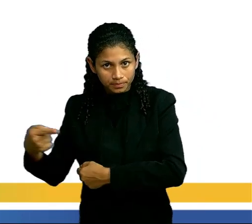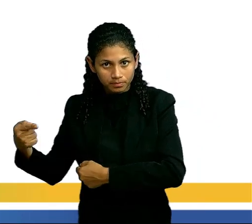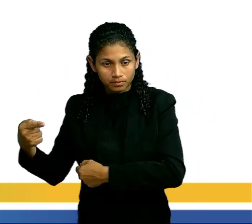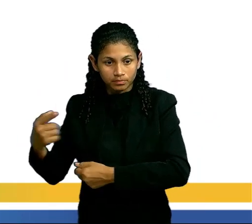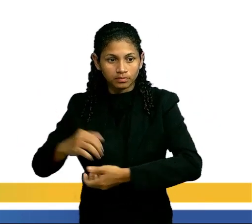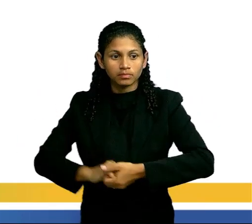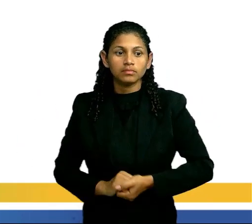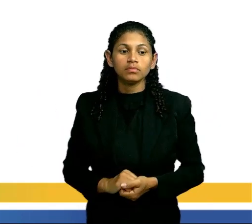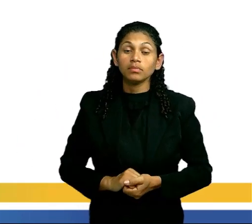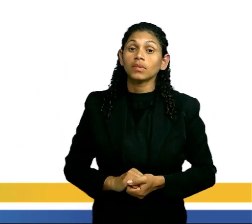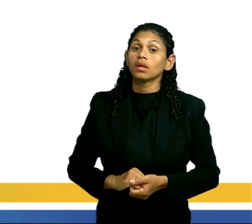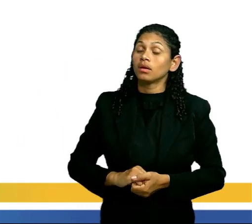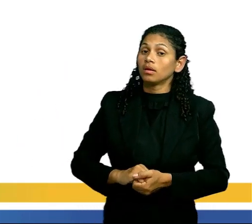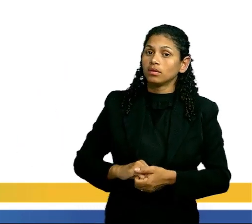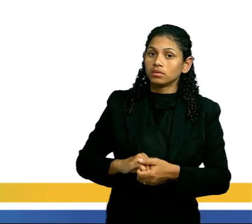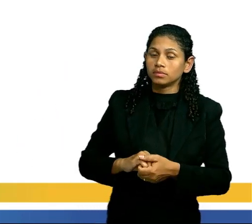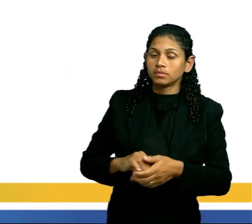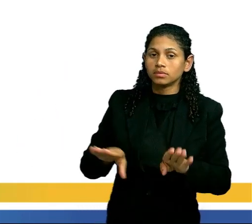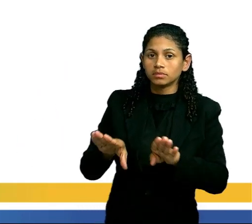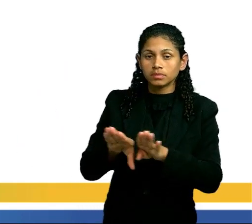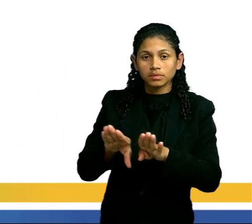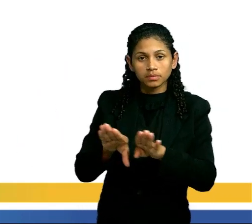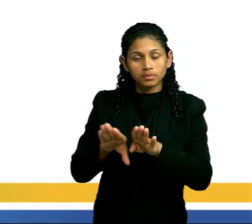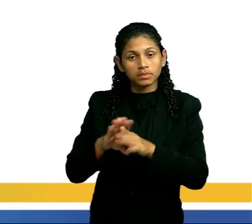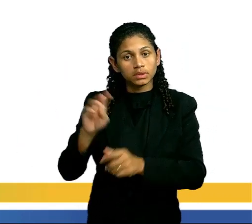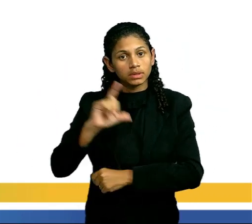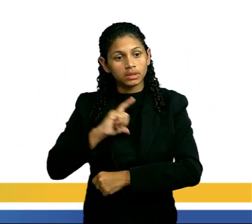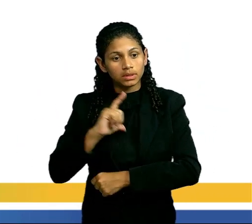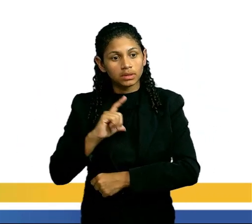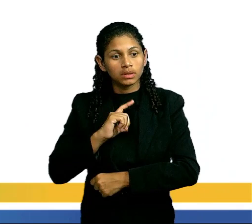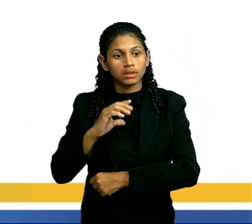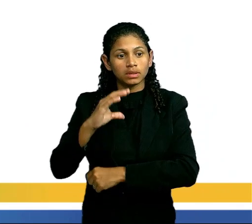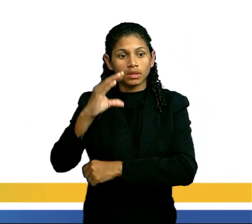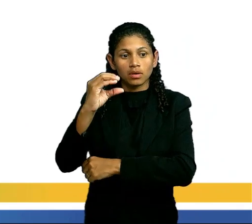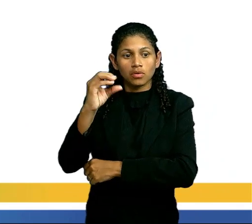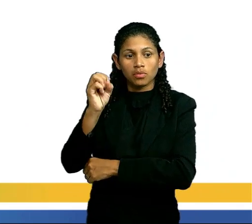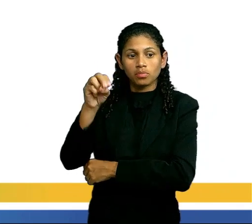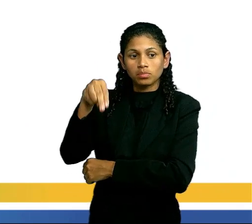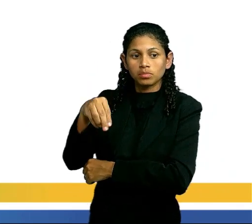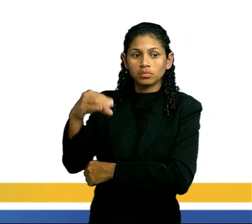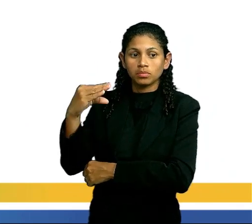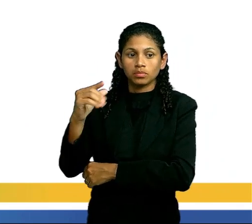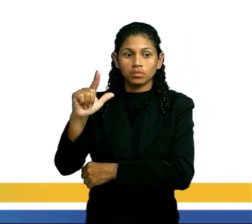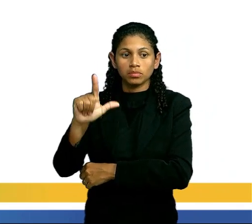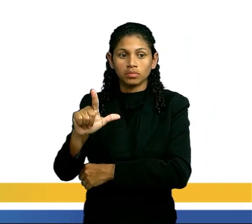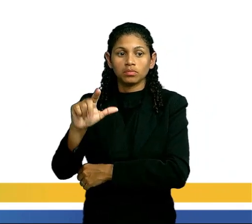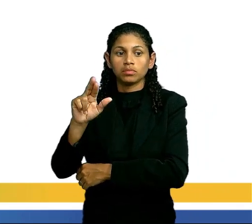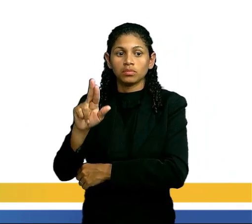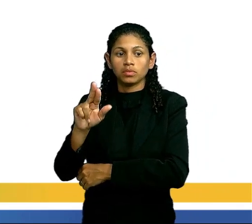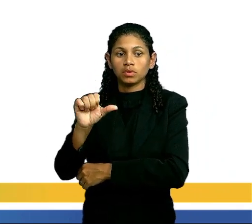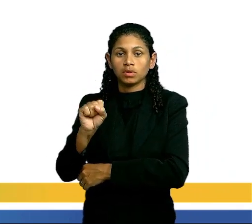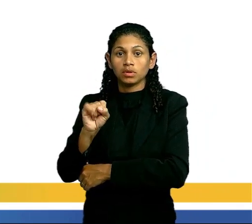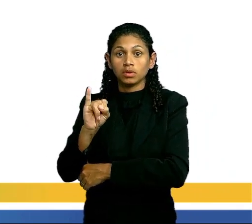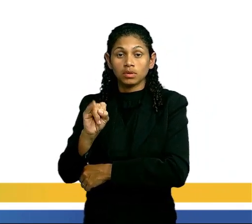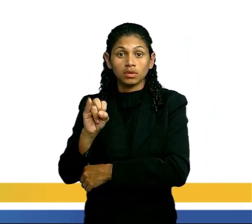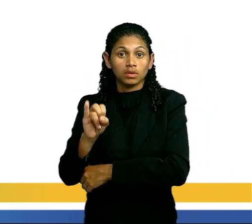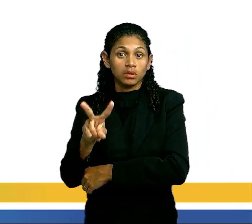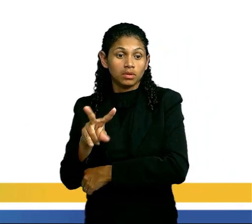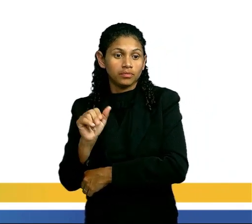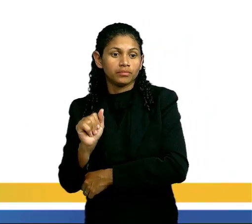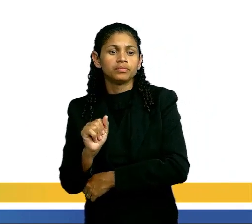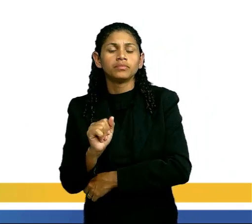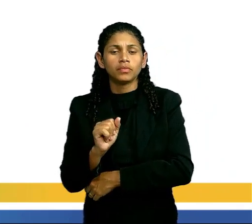as conclusivas. Ligam a oração anterior a uma oração que expressa ideia de